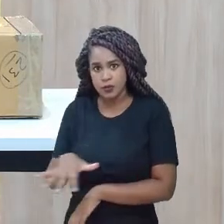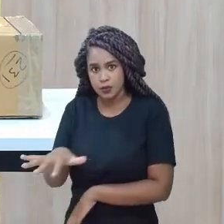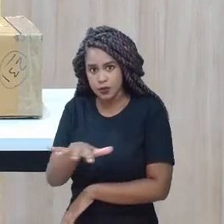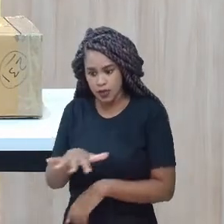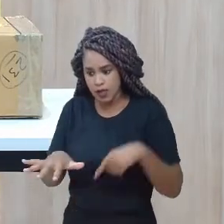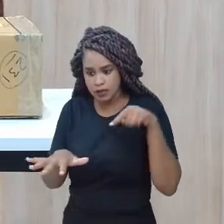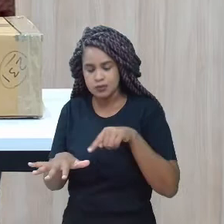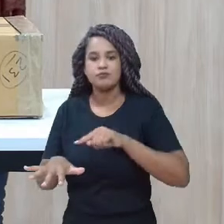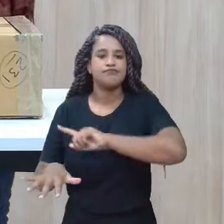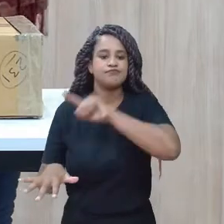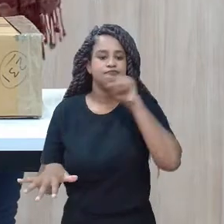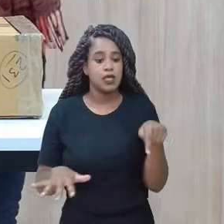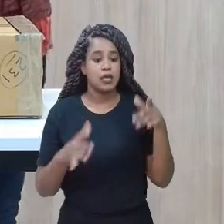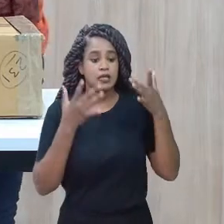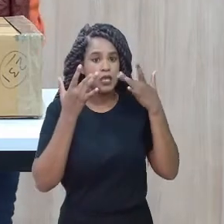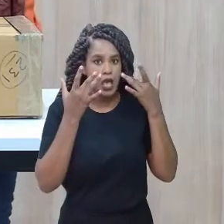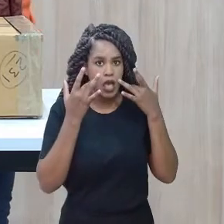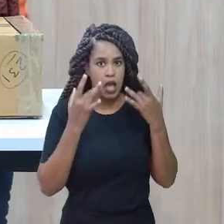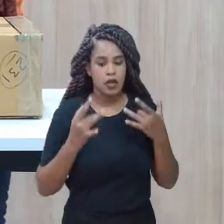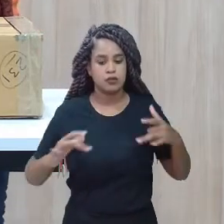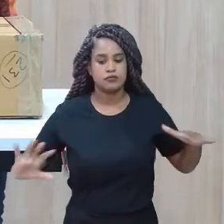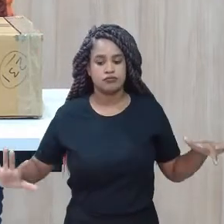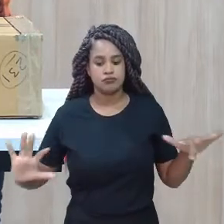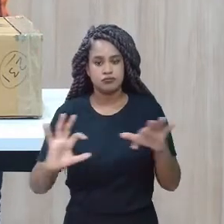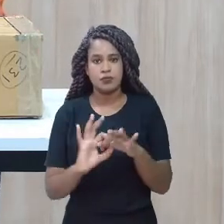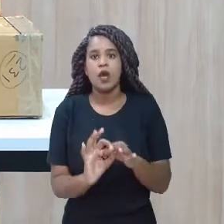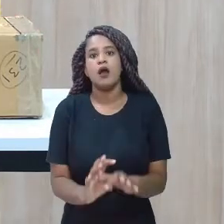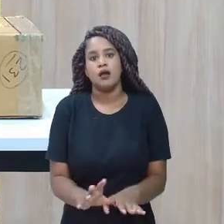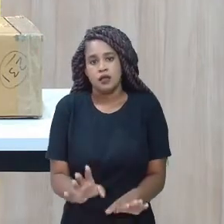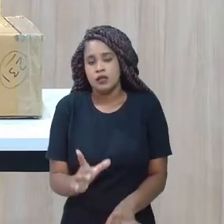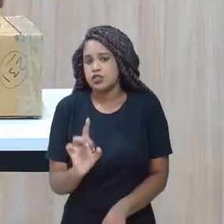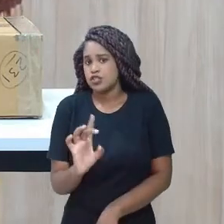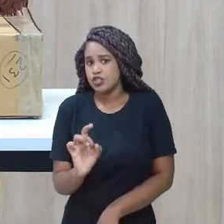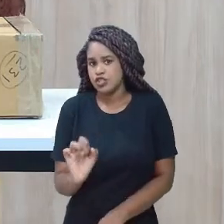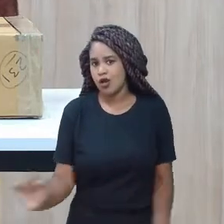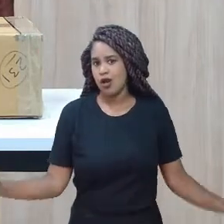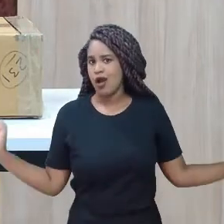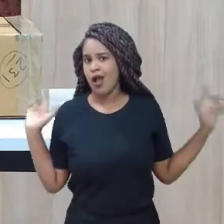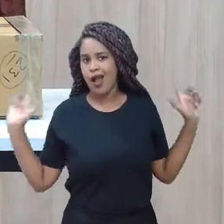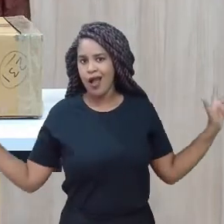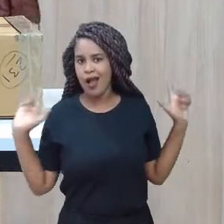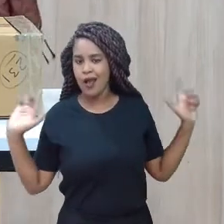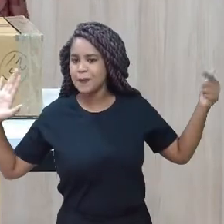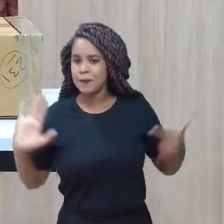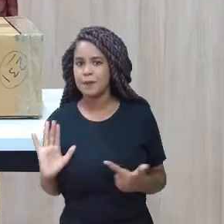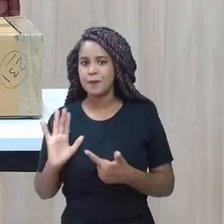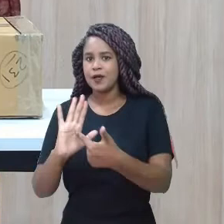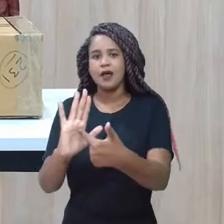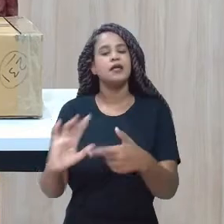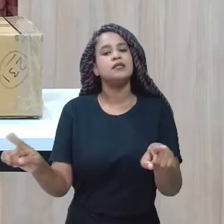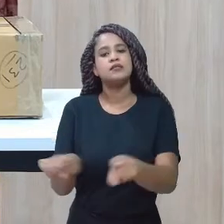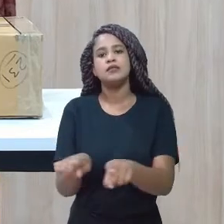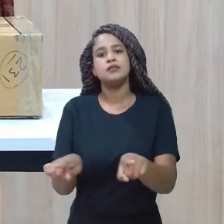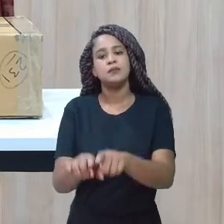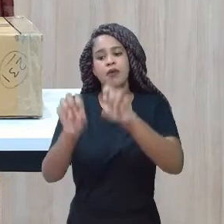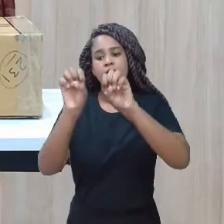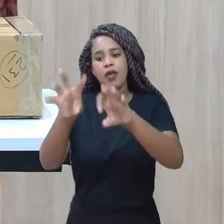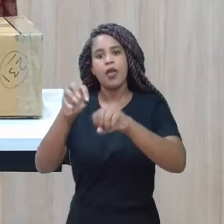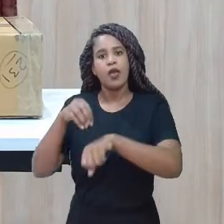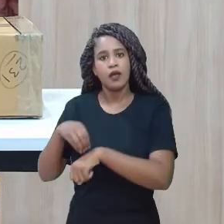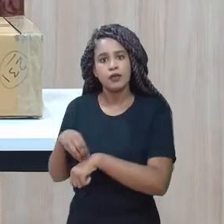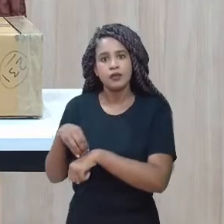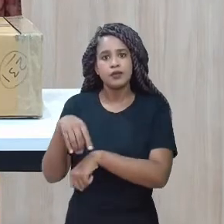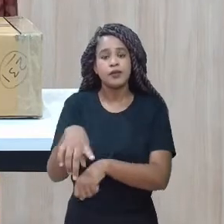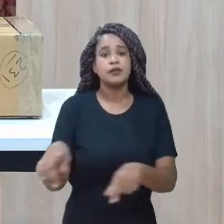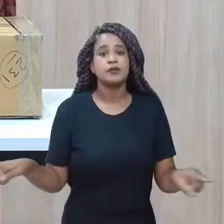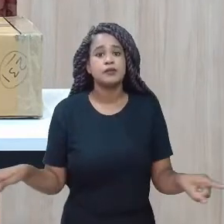teatro, ele também teve um lado dele, não só de divertir, como educar. E